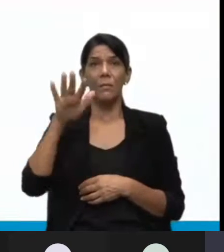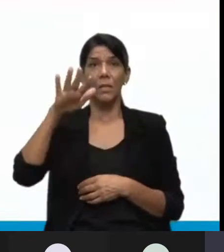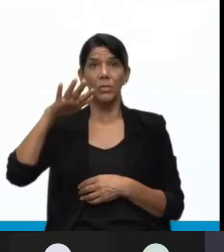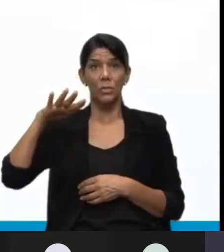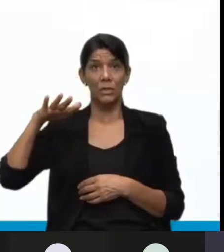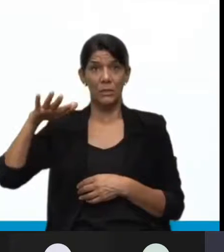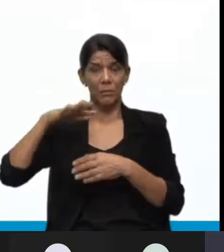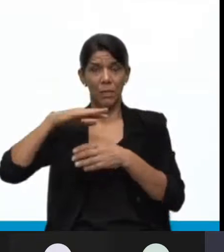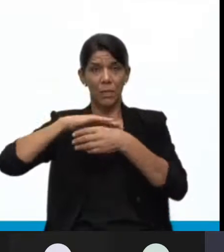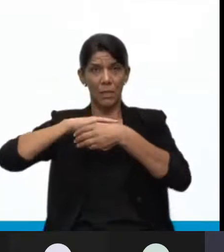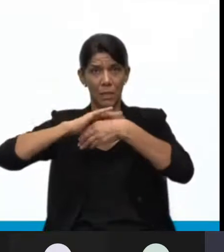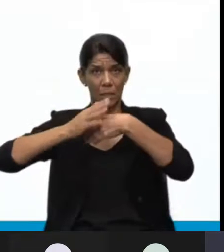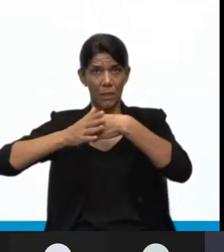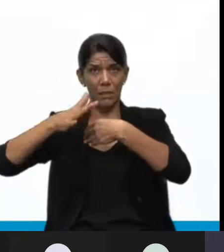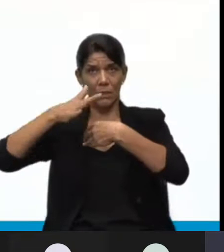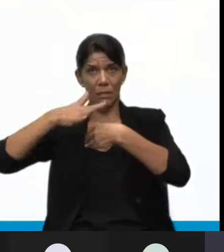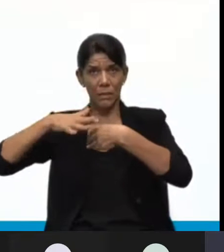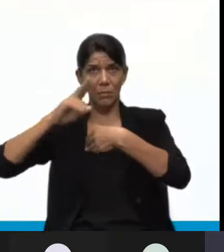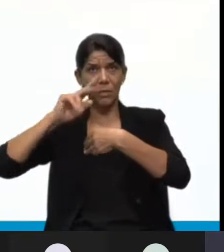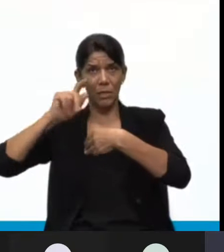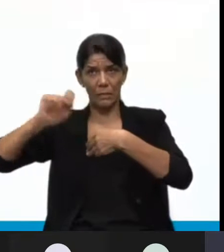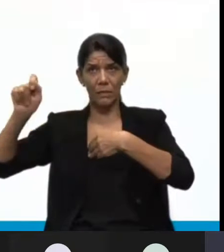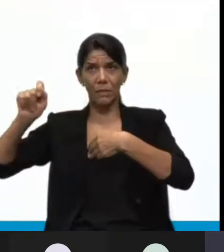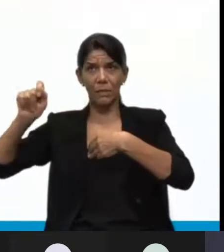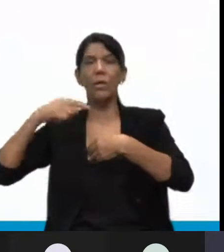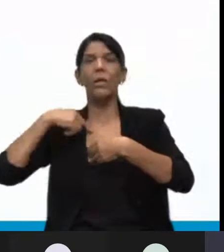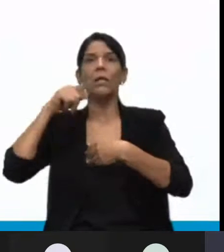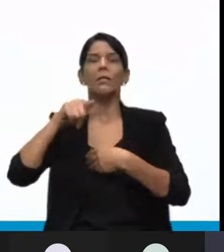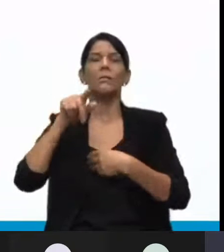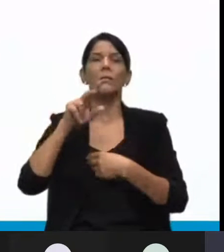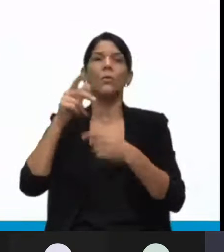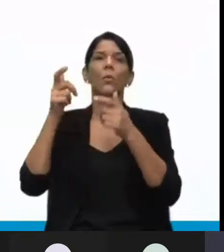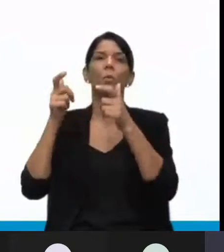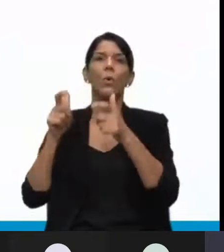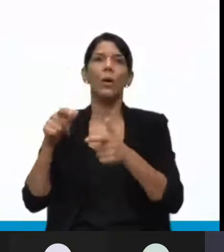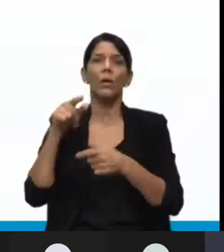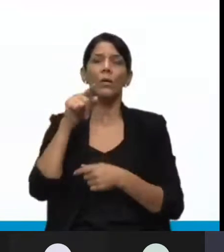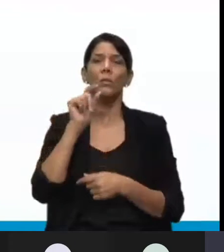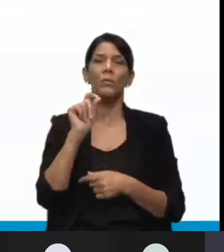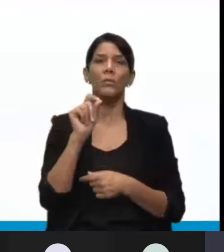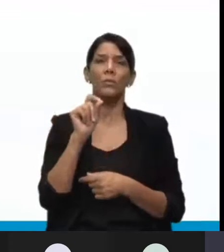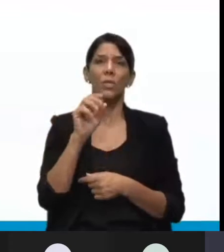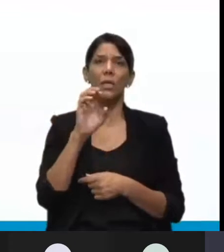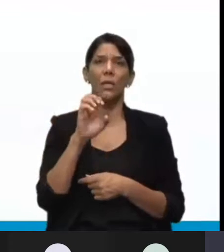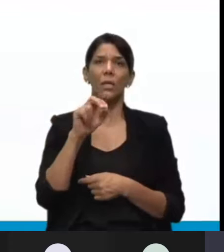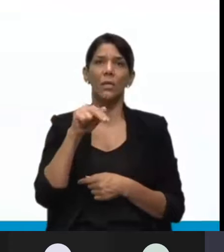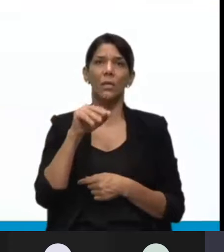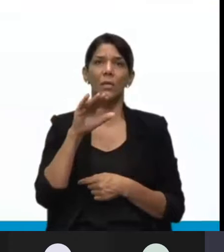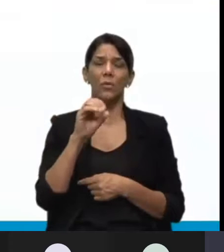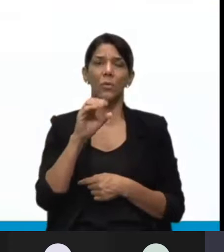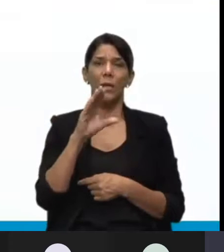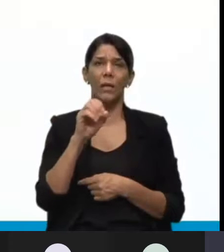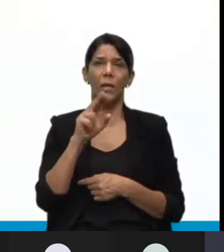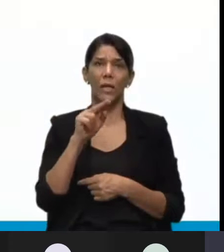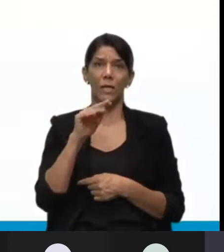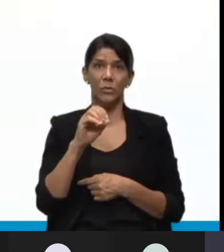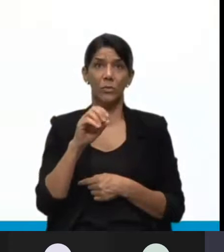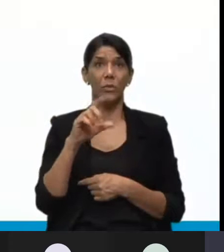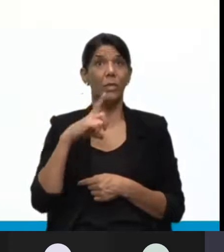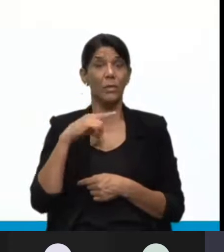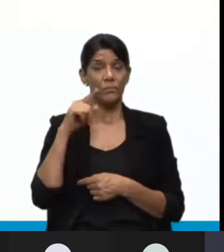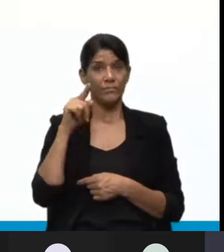ó, essa região aqui é a região que nós chamamos de endocárdio, tá?